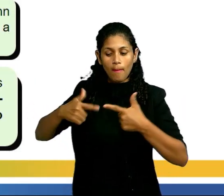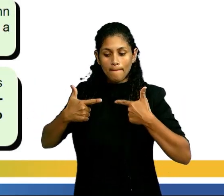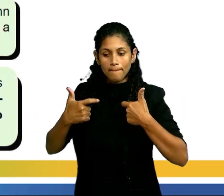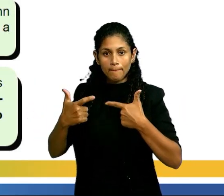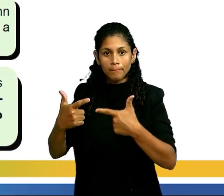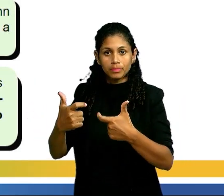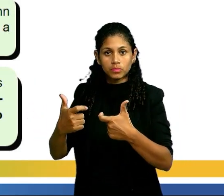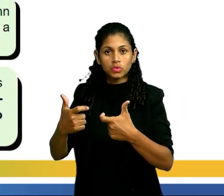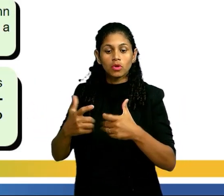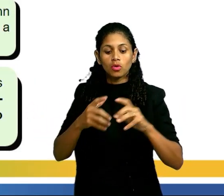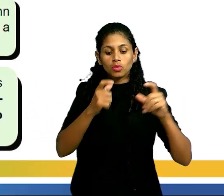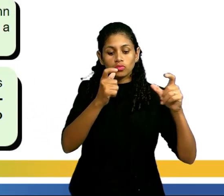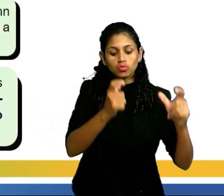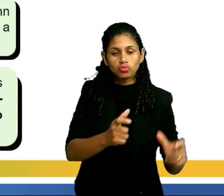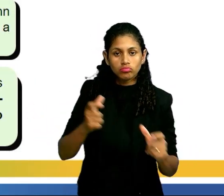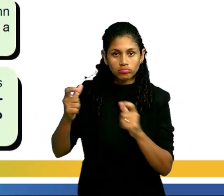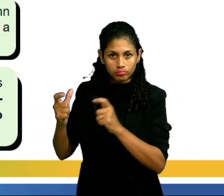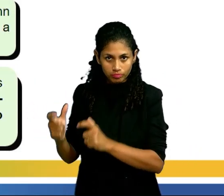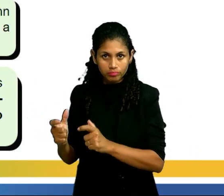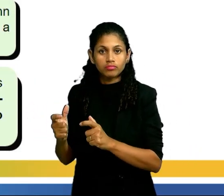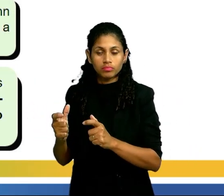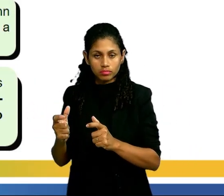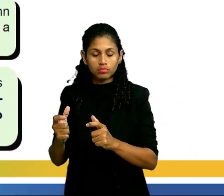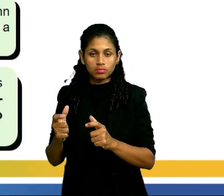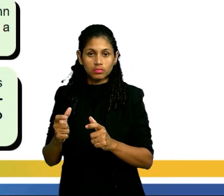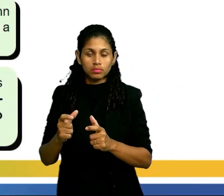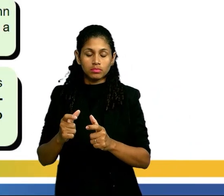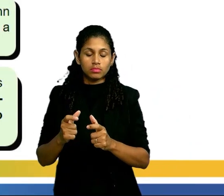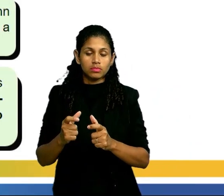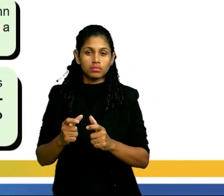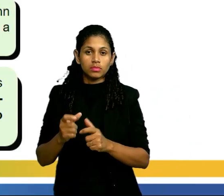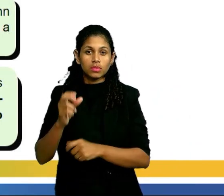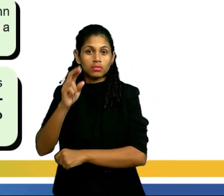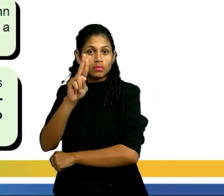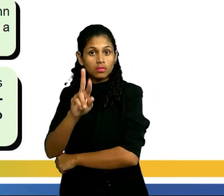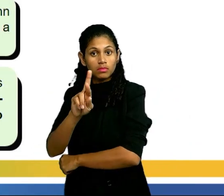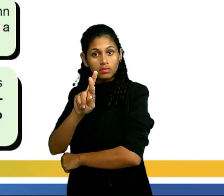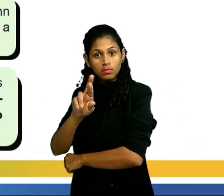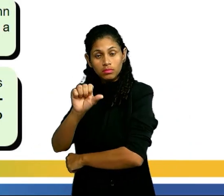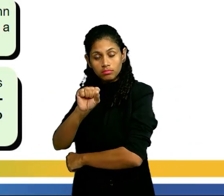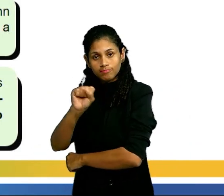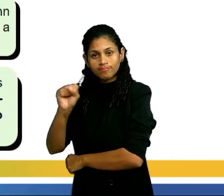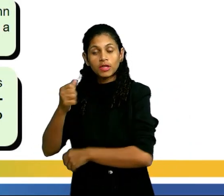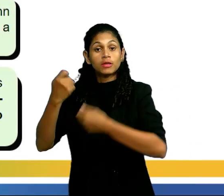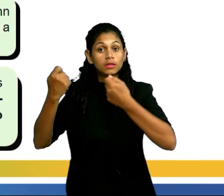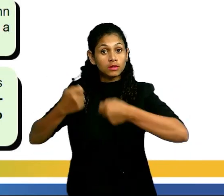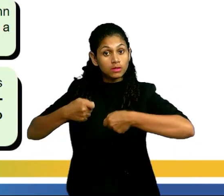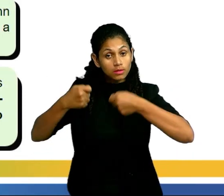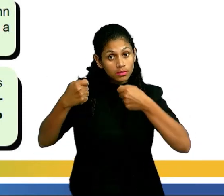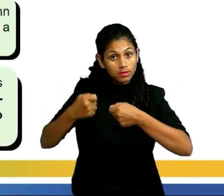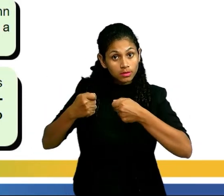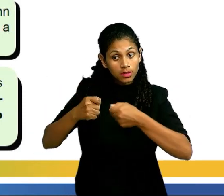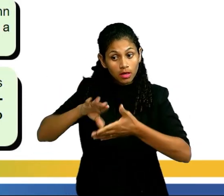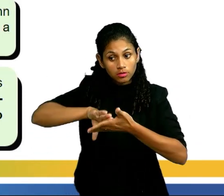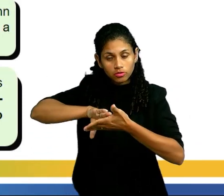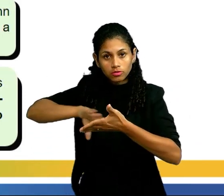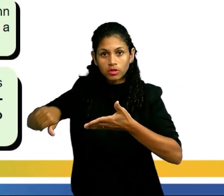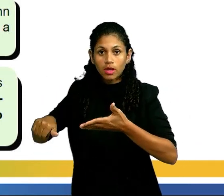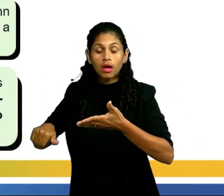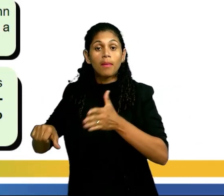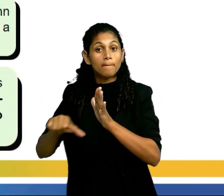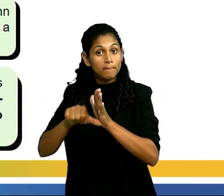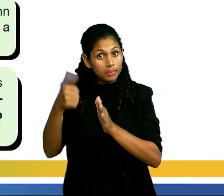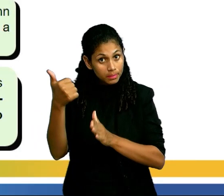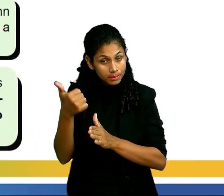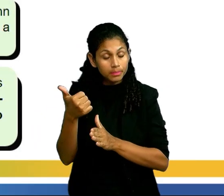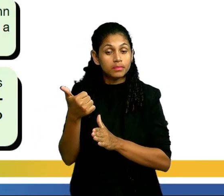territórios inimigos. Basicamente, né, a Rússia teria que retirar primeiro para que depois os Estados Unidos retirassem. Essa charge que você está vendo